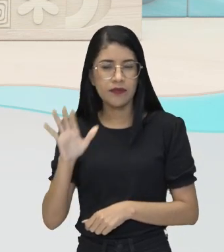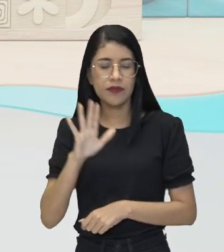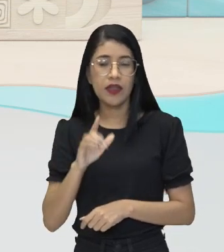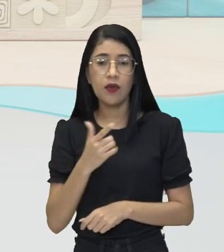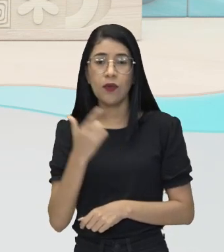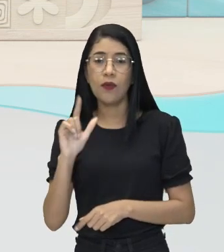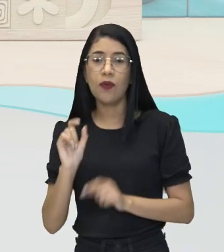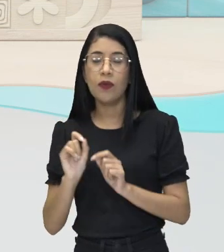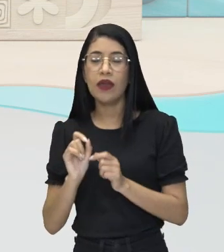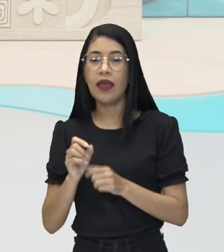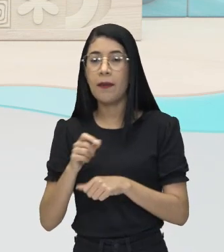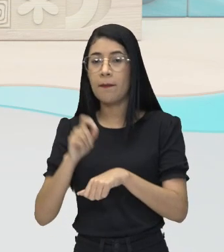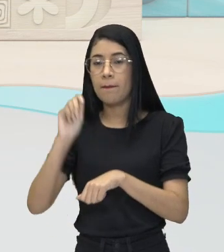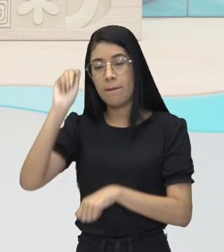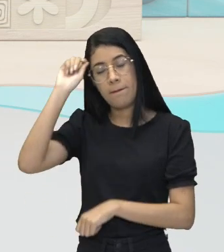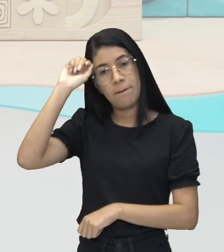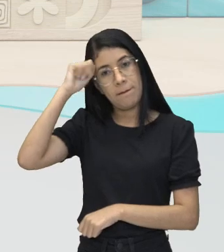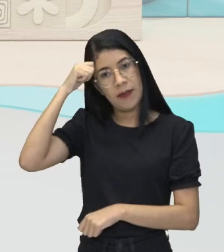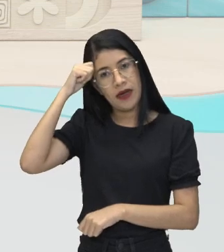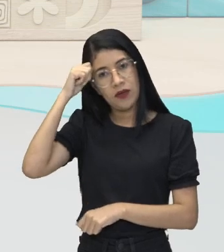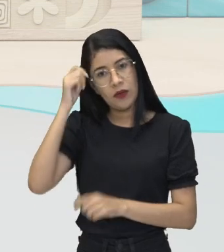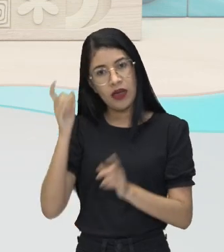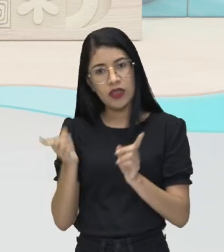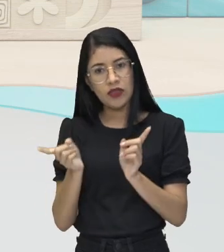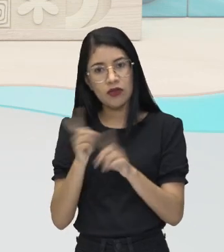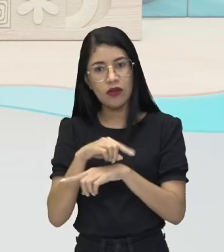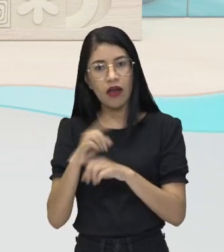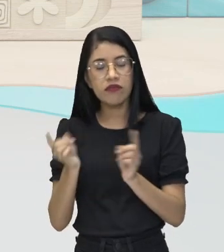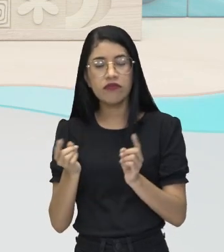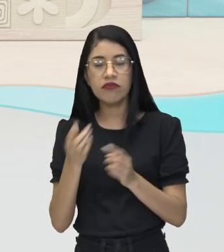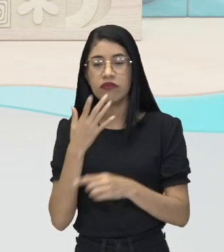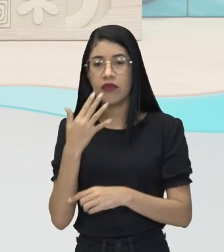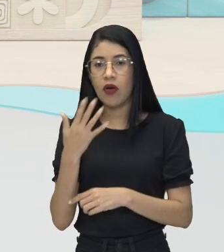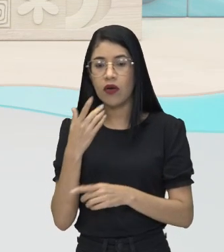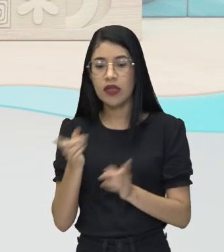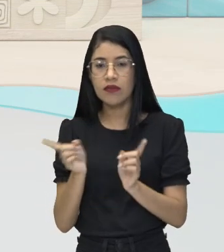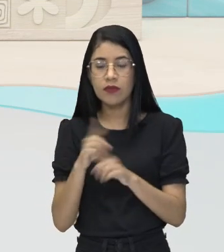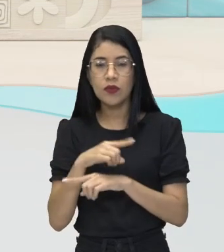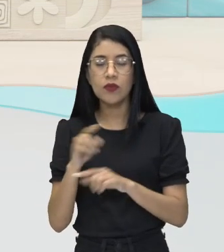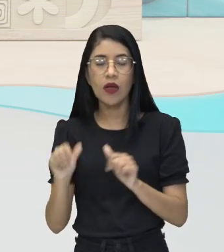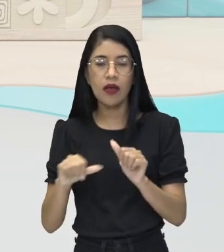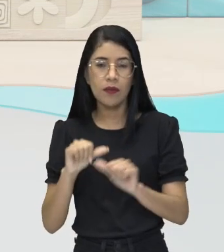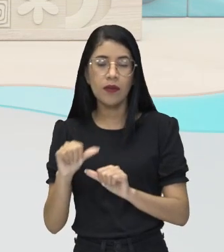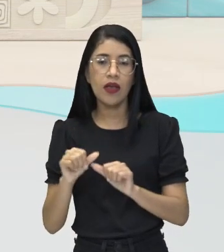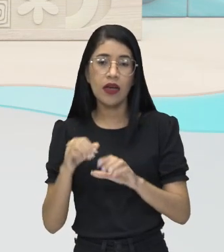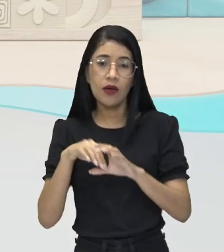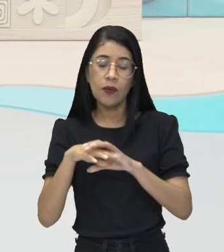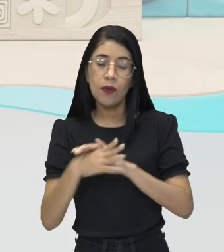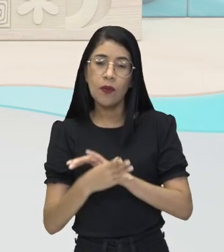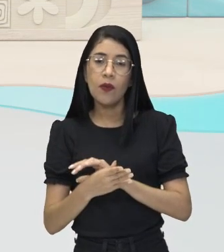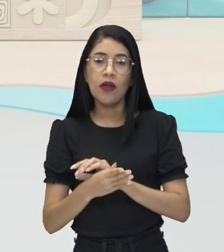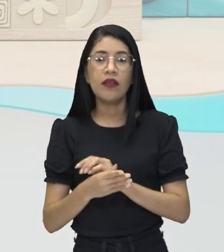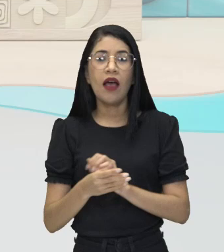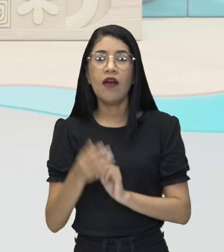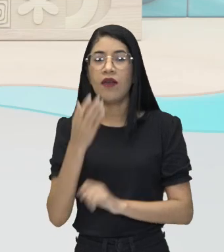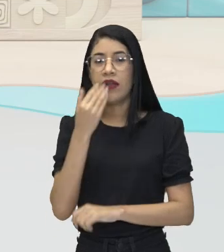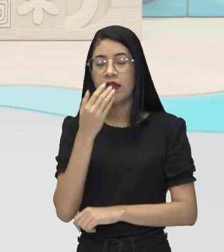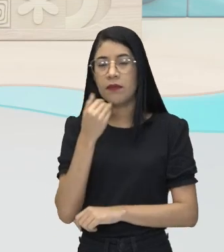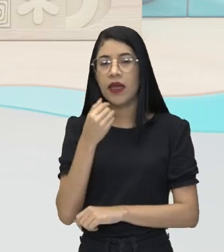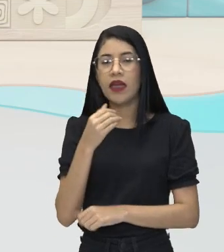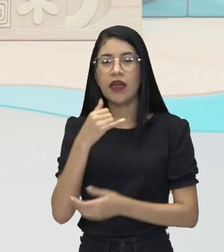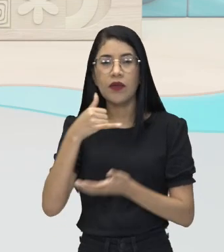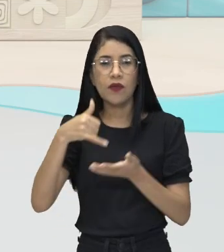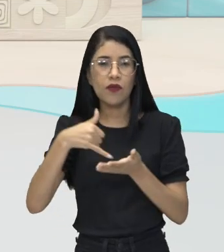com um fundo preto, que era a inversão das cores, certo? E eram guardadas para quê? Para guardar os mantimentos,